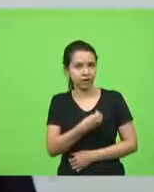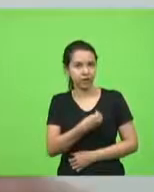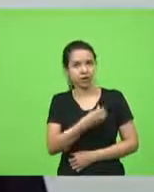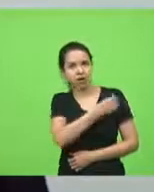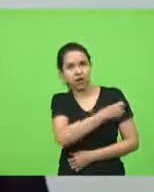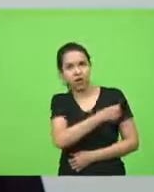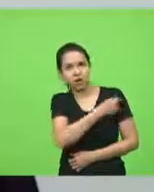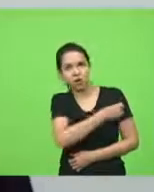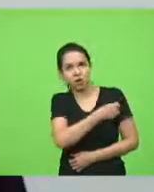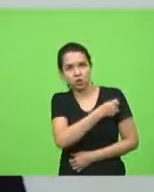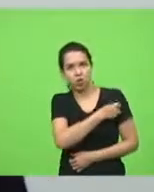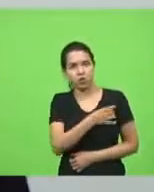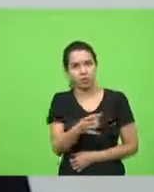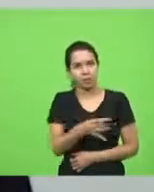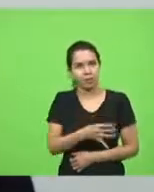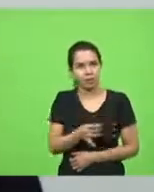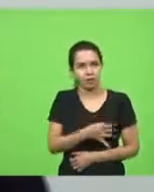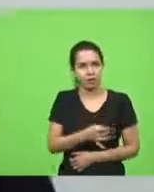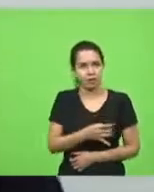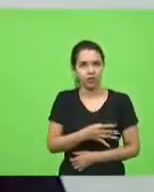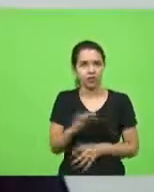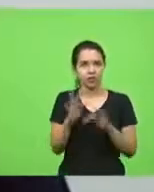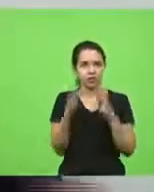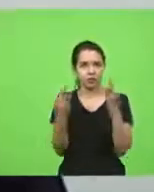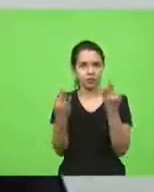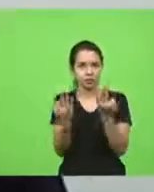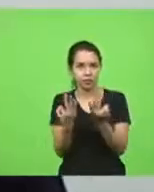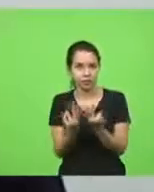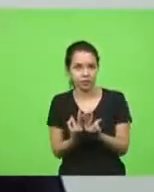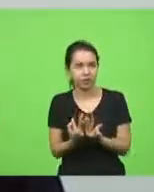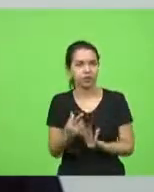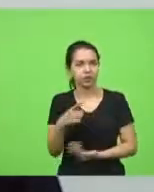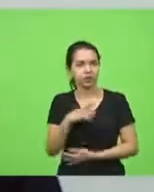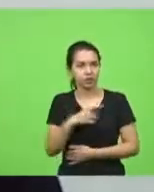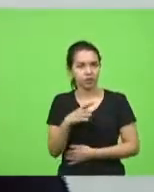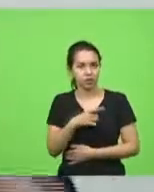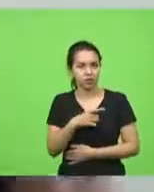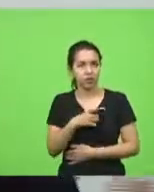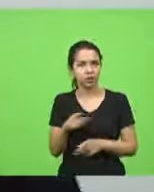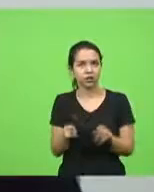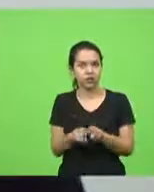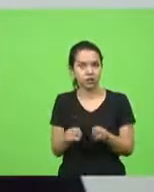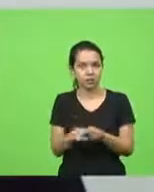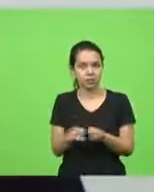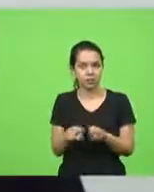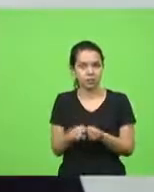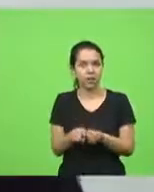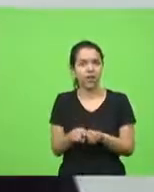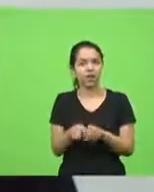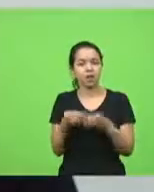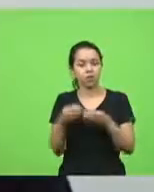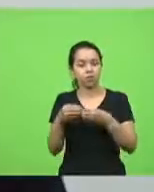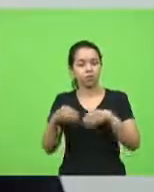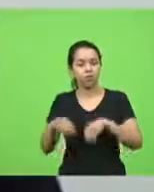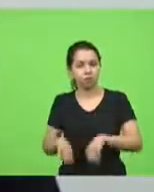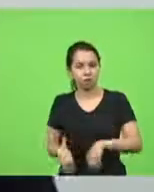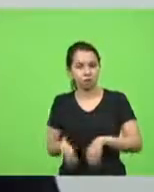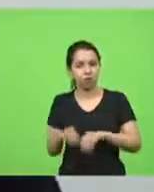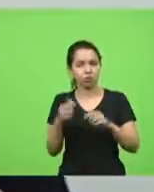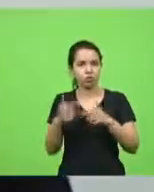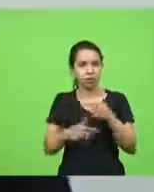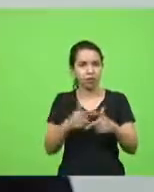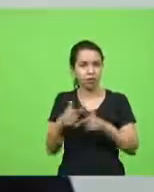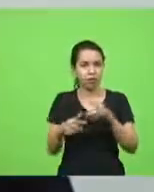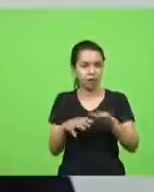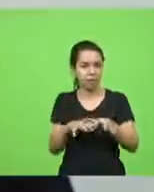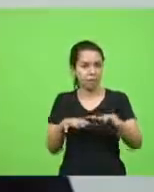estudantes, o medo que as famílias têm e a precariedade no trabalho remoto. Por quê?